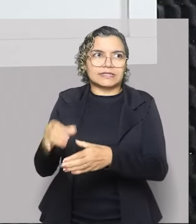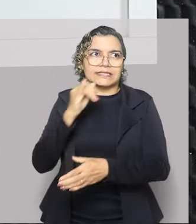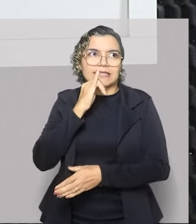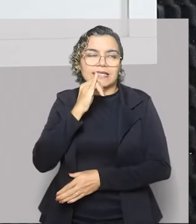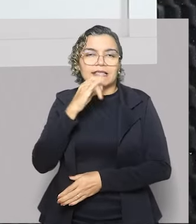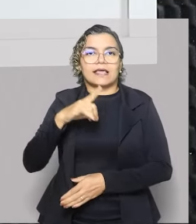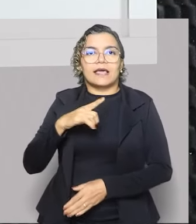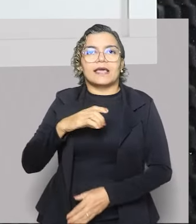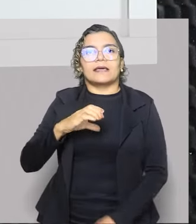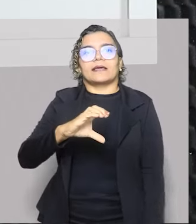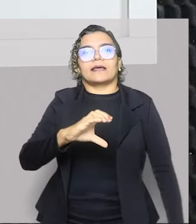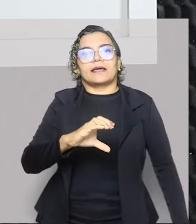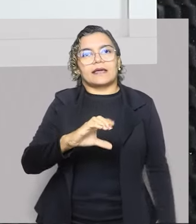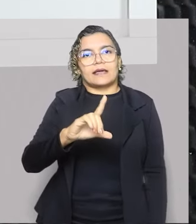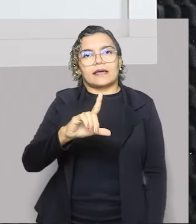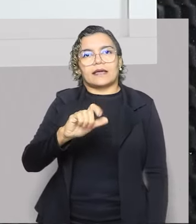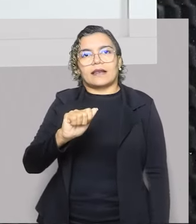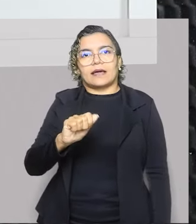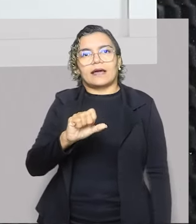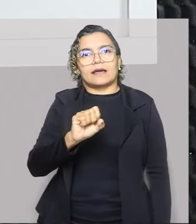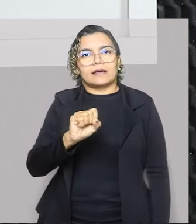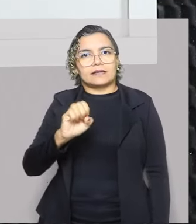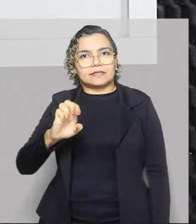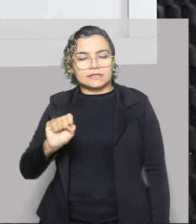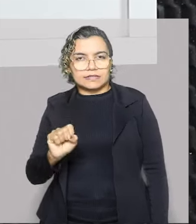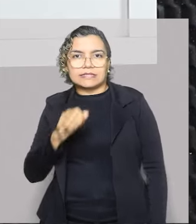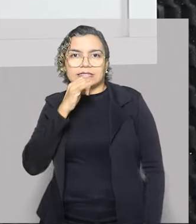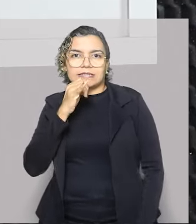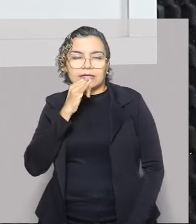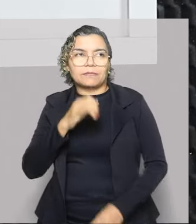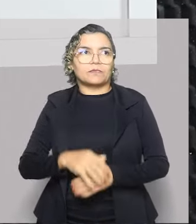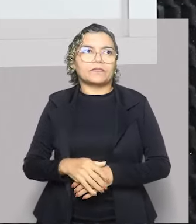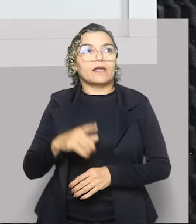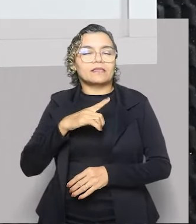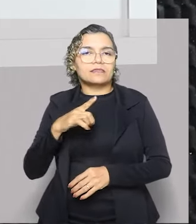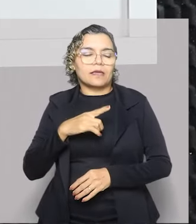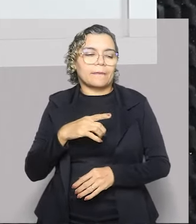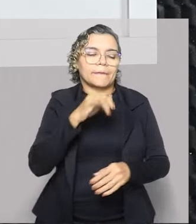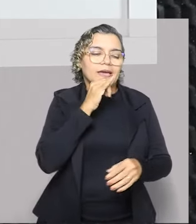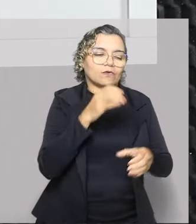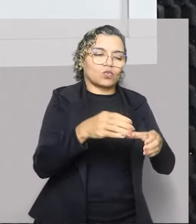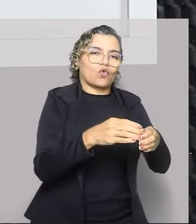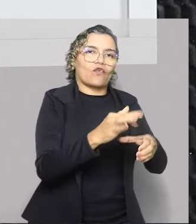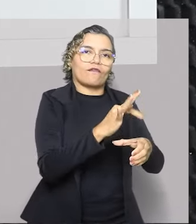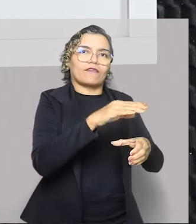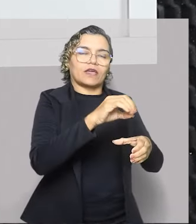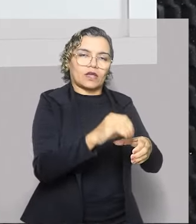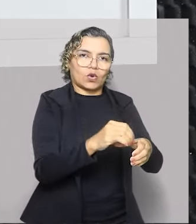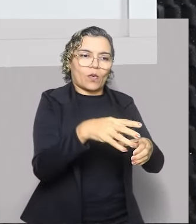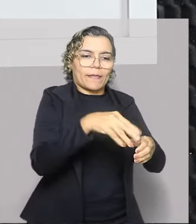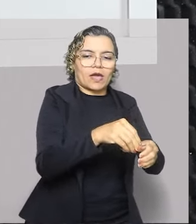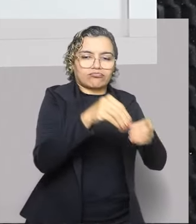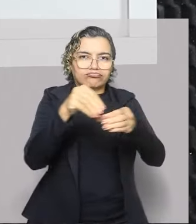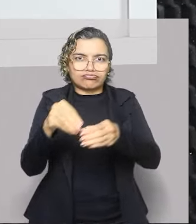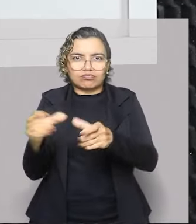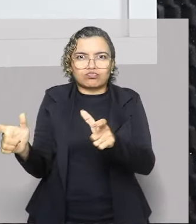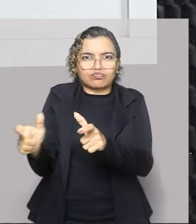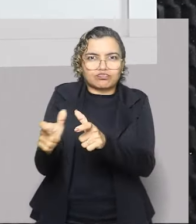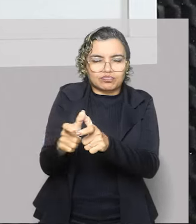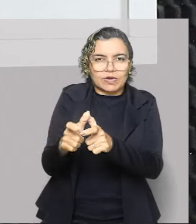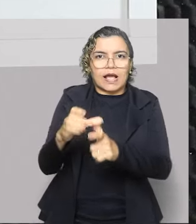classes então eu pego no filo organismos que são parecidos e coloco eles no grupo menor ainda que são